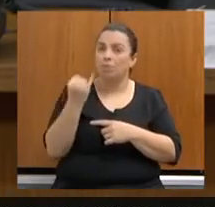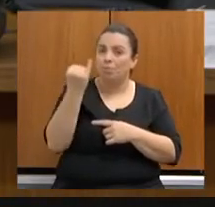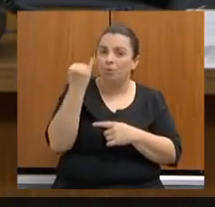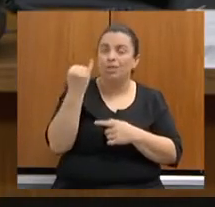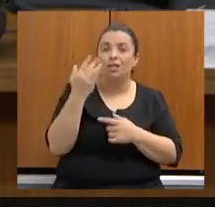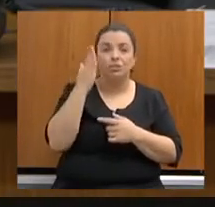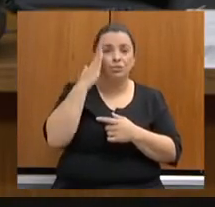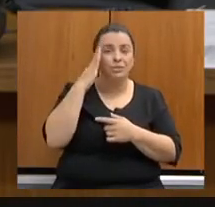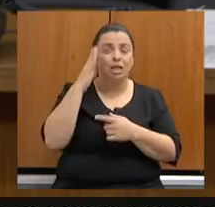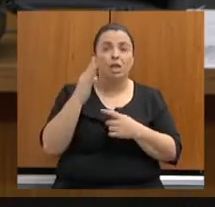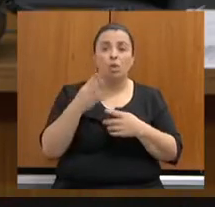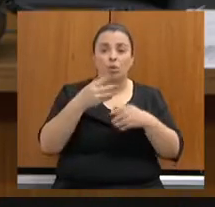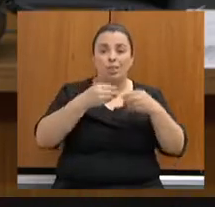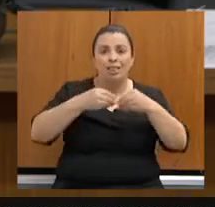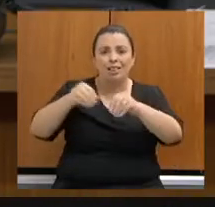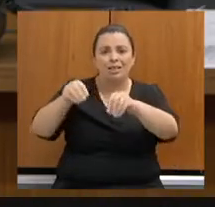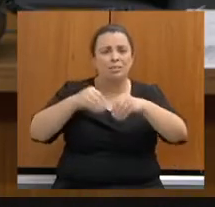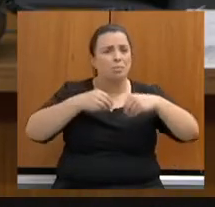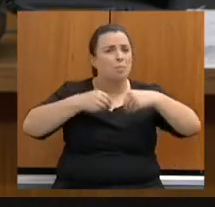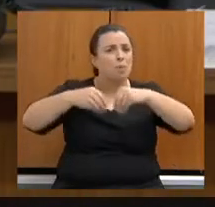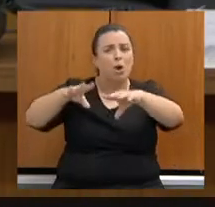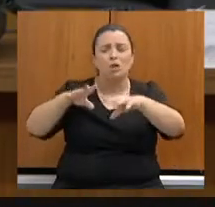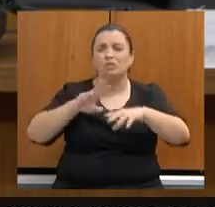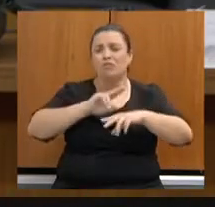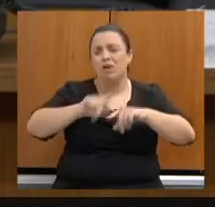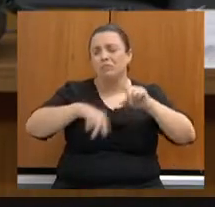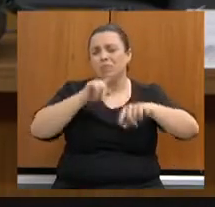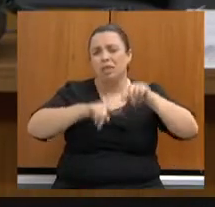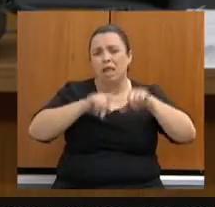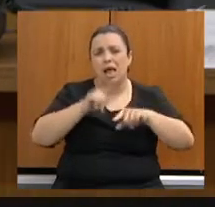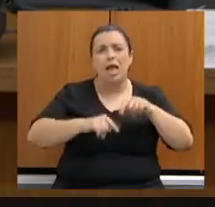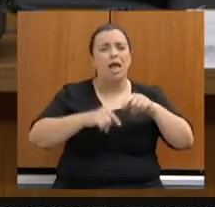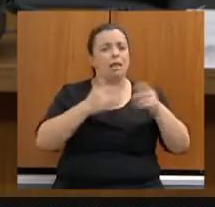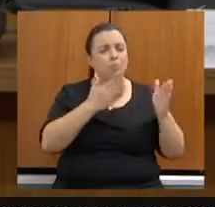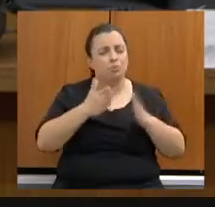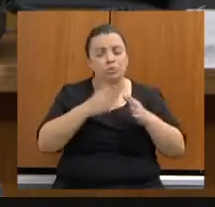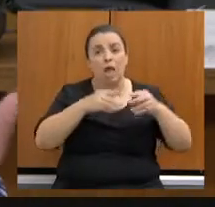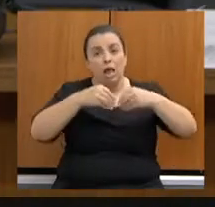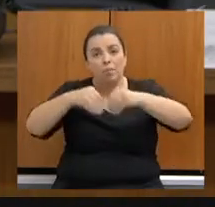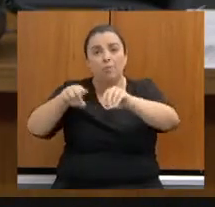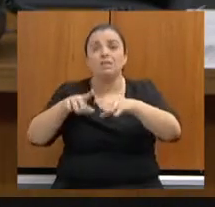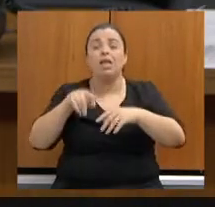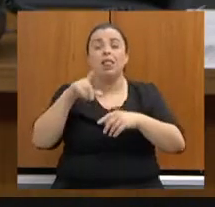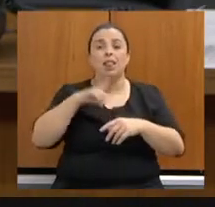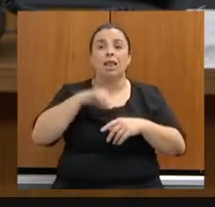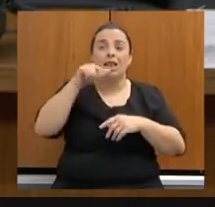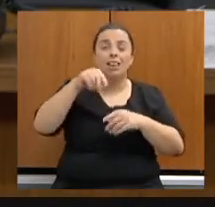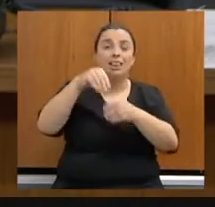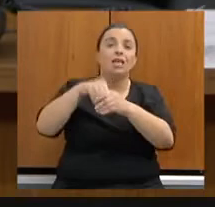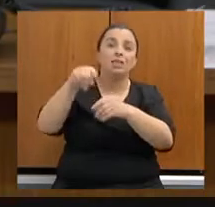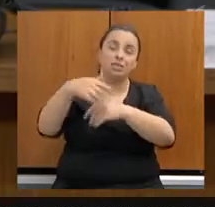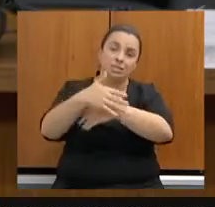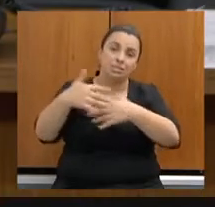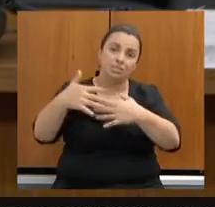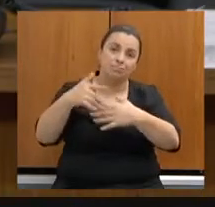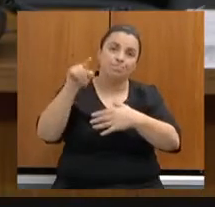insumos na produção de no mínimo cinco municípios de toda aquela região então é uma coisa realmente